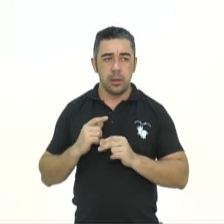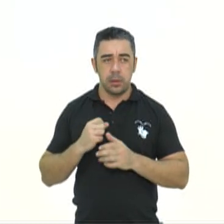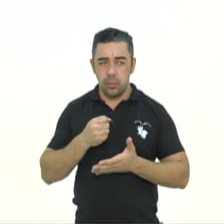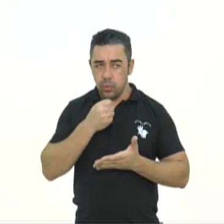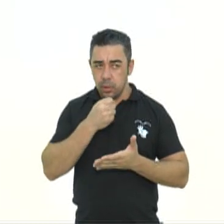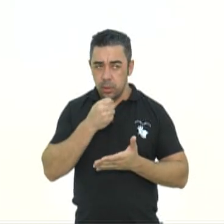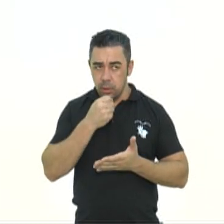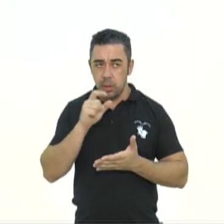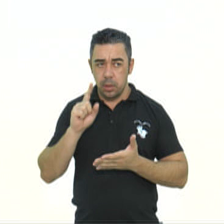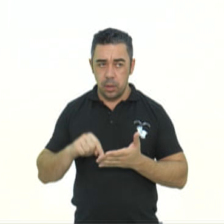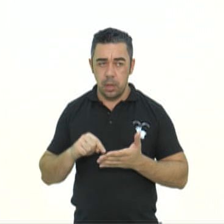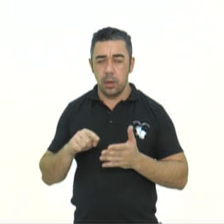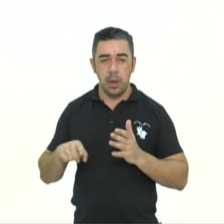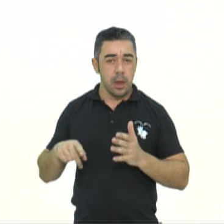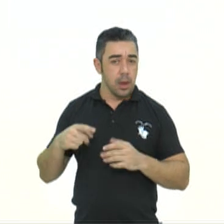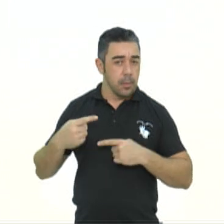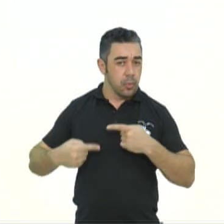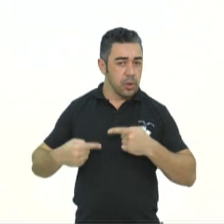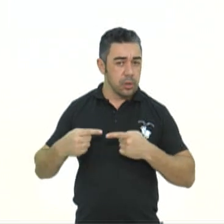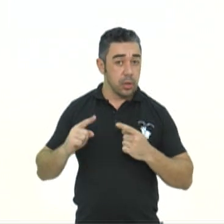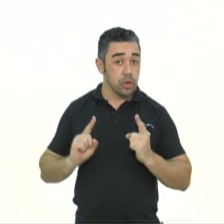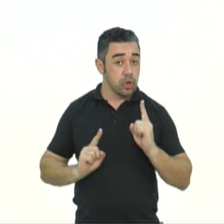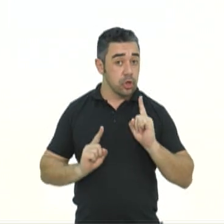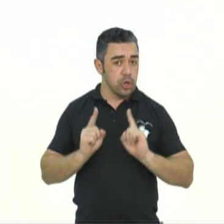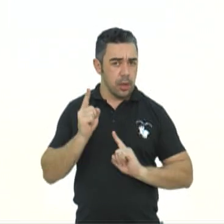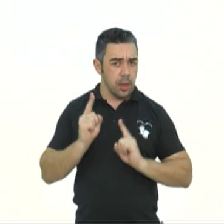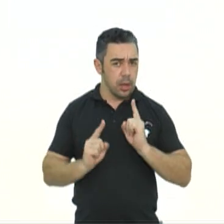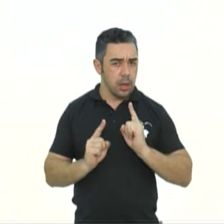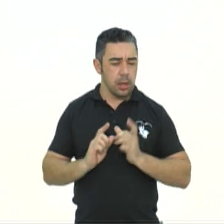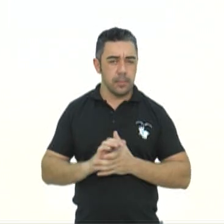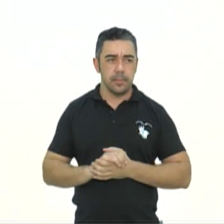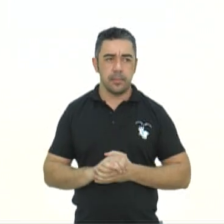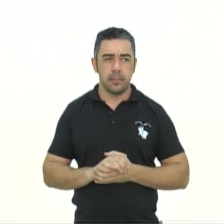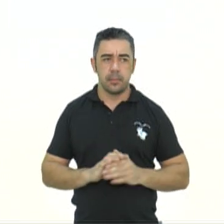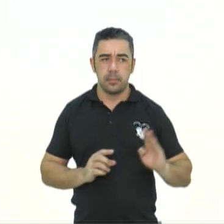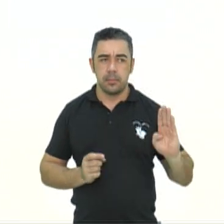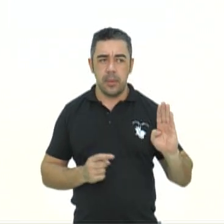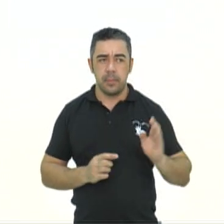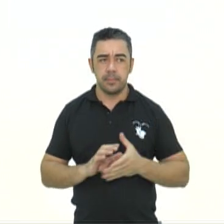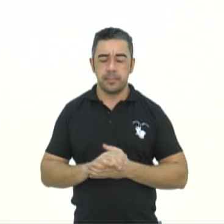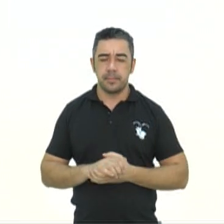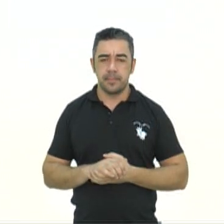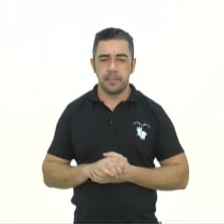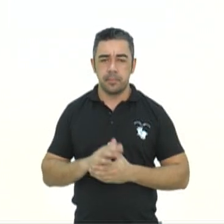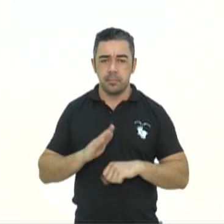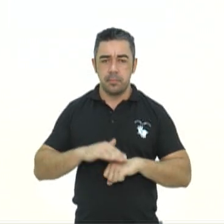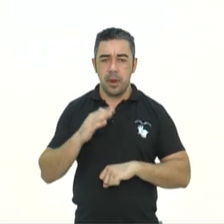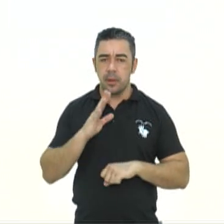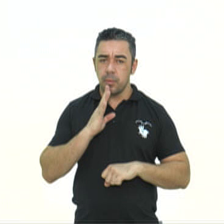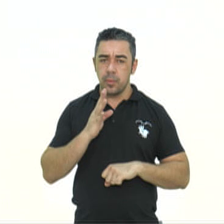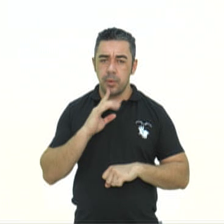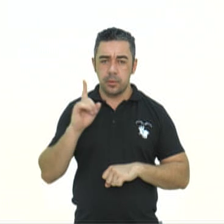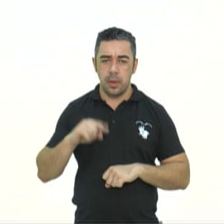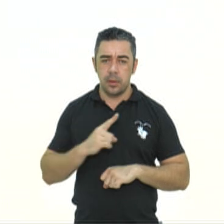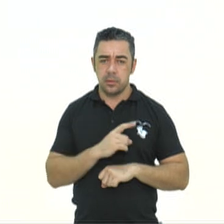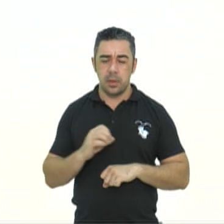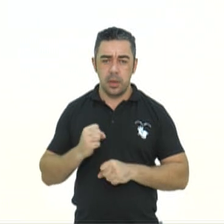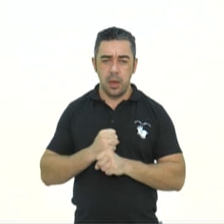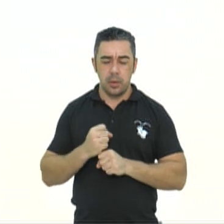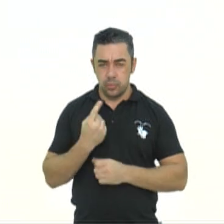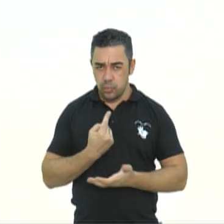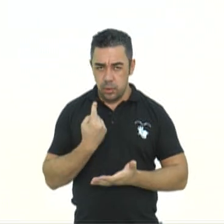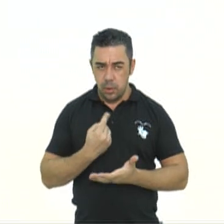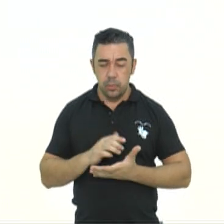periodista e activista político chileno. Letra B, sua obra mais popular é 100 años de